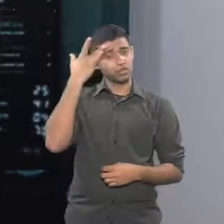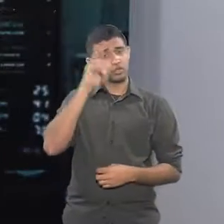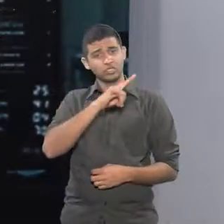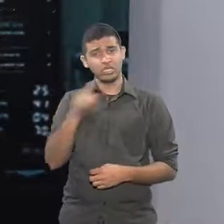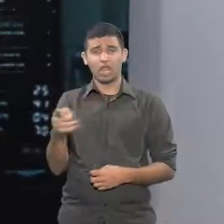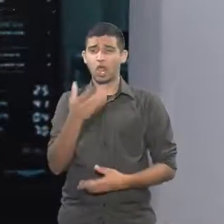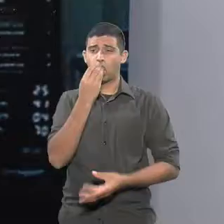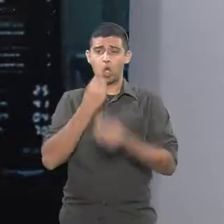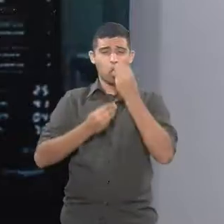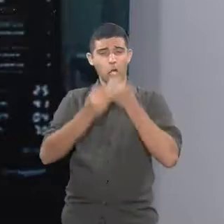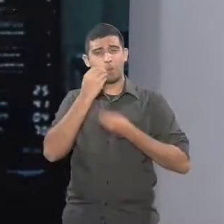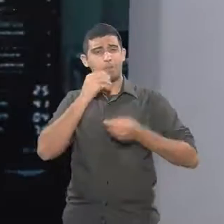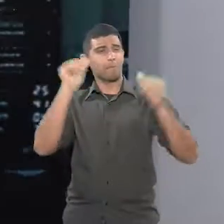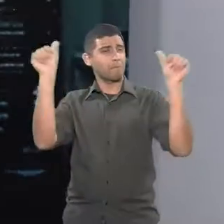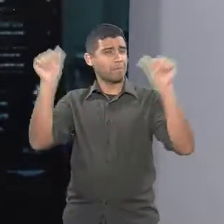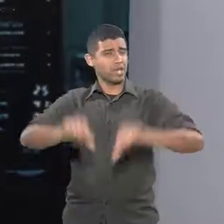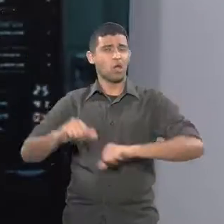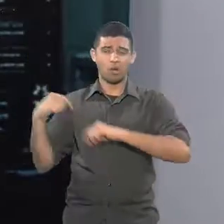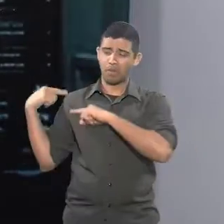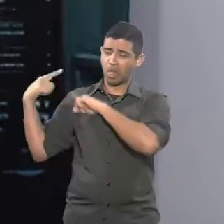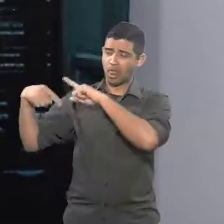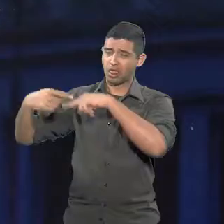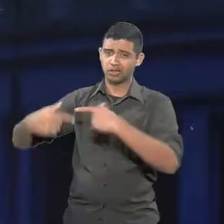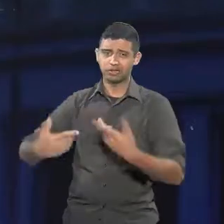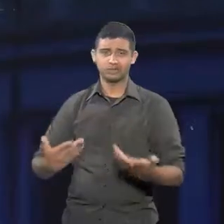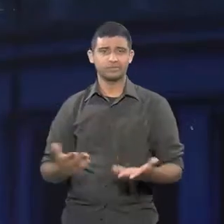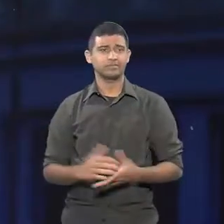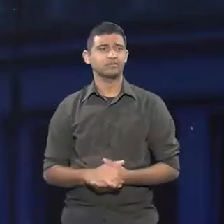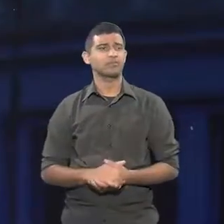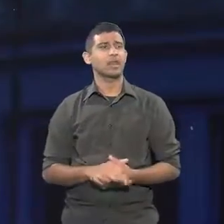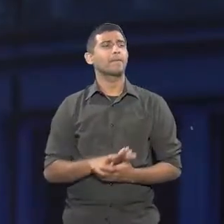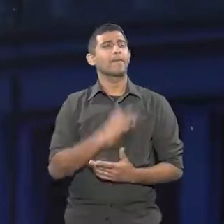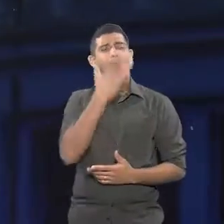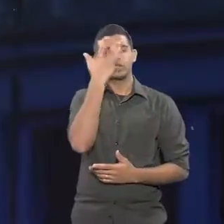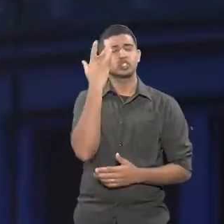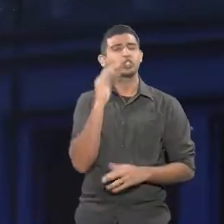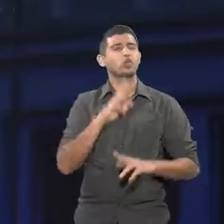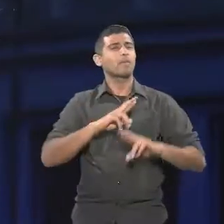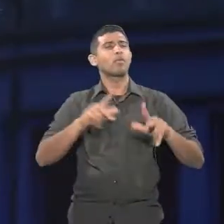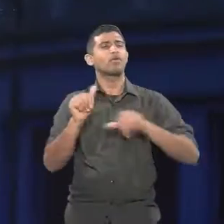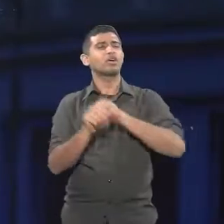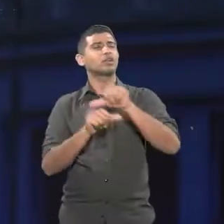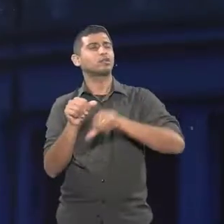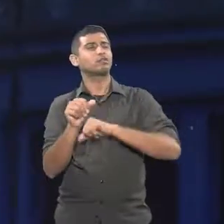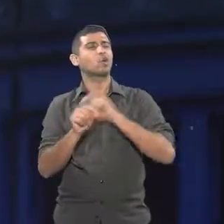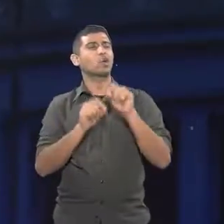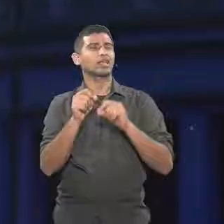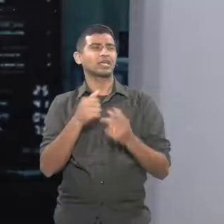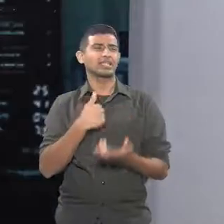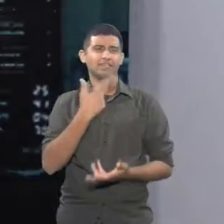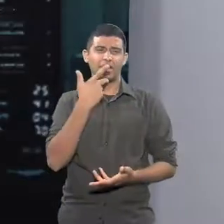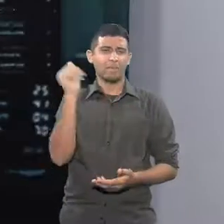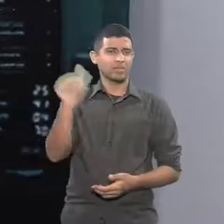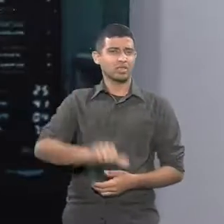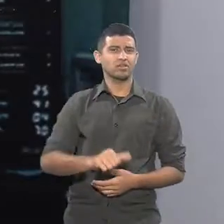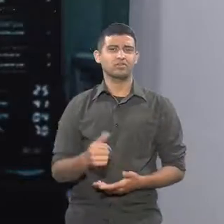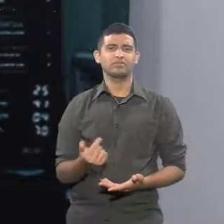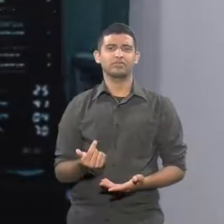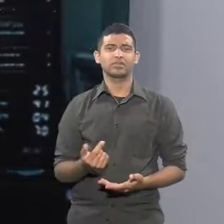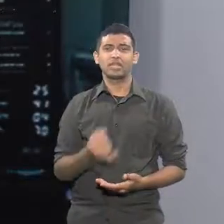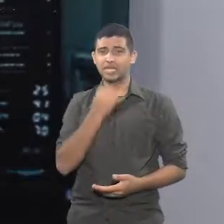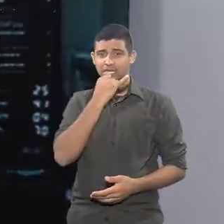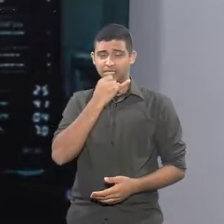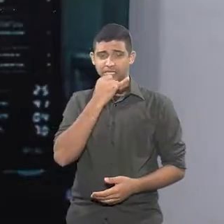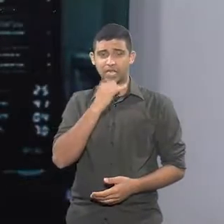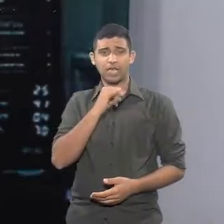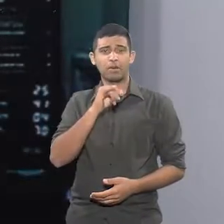comendo pior de uns tempos para cá. E quais são as substituições aí que você considera piores? É substituir um